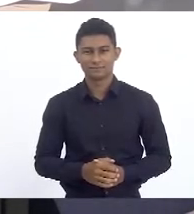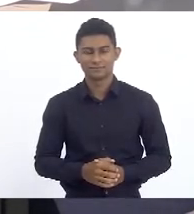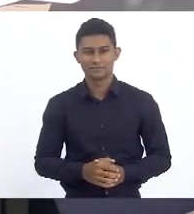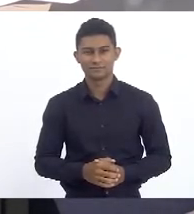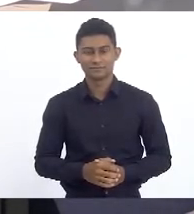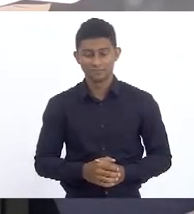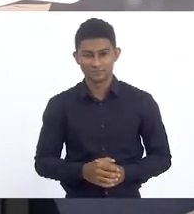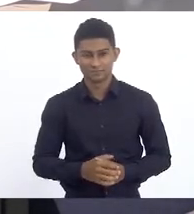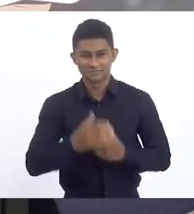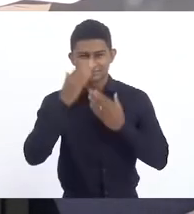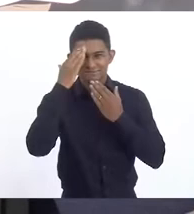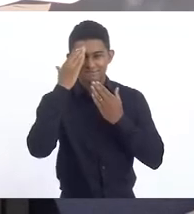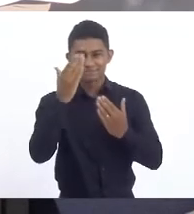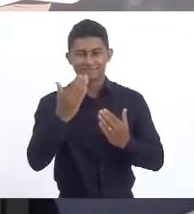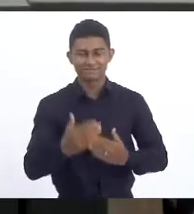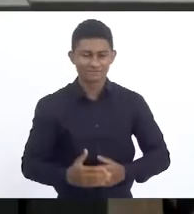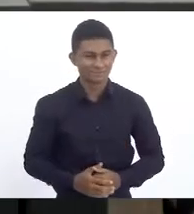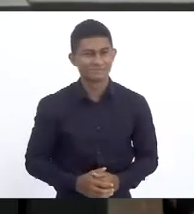Obrigado.